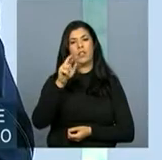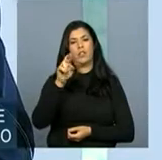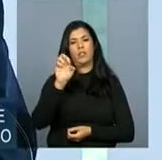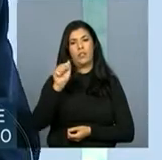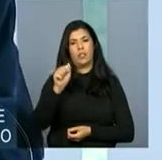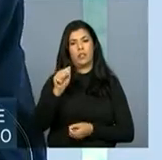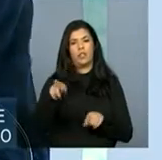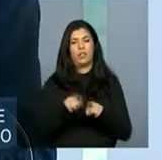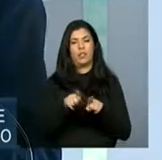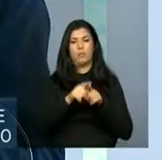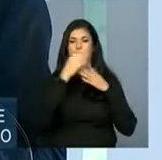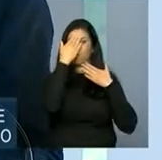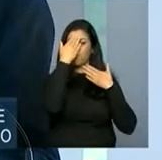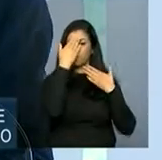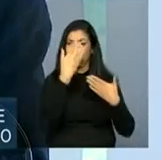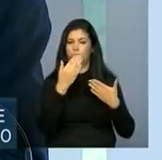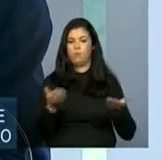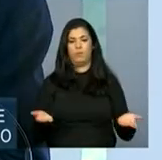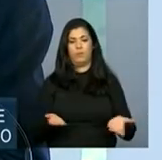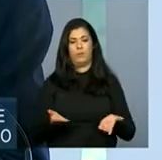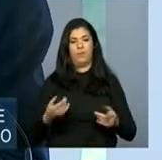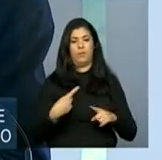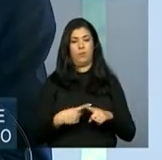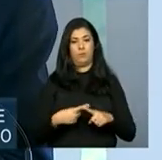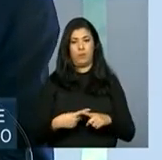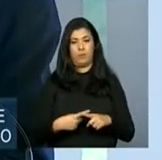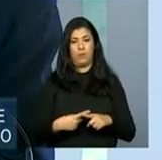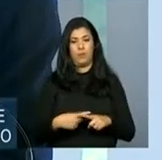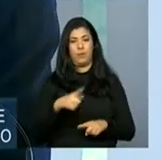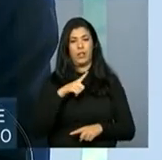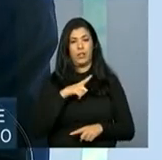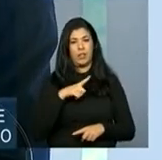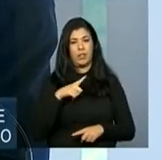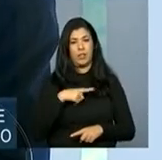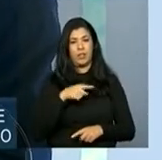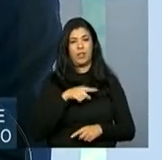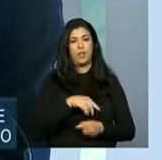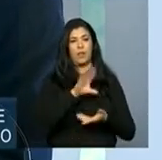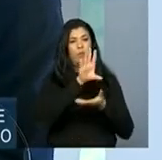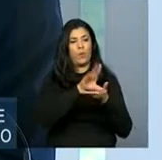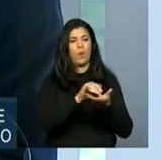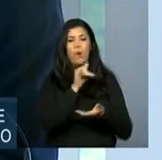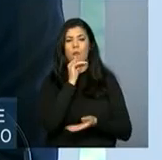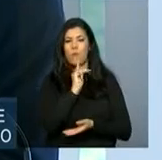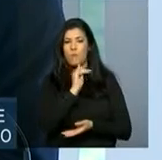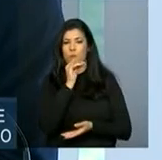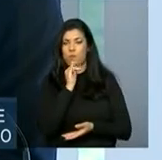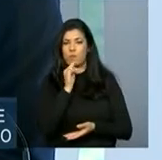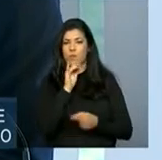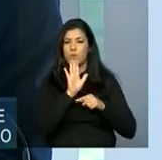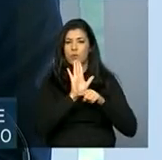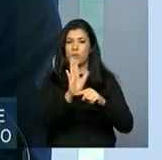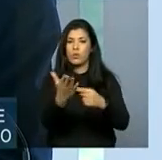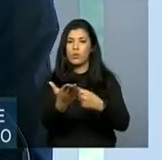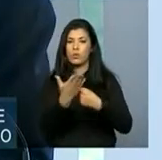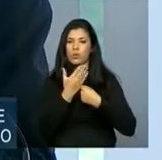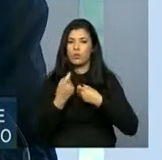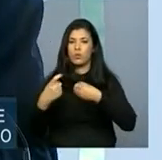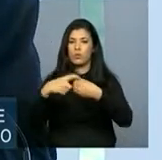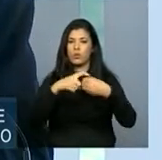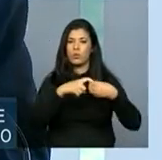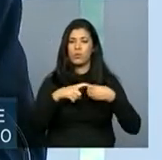agradecimento acho que temos aqui um excelente exemplo de cooperação Federativa